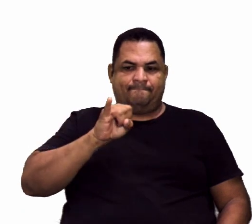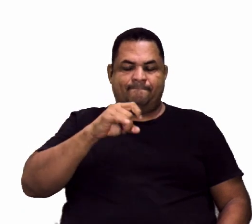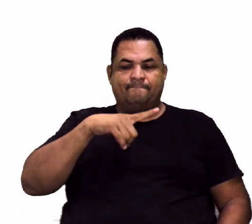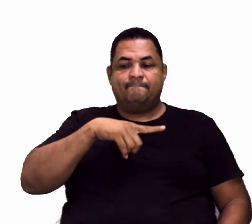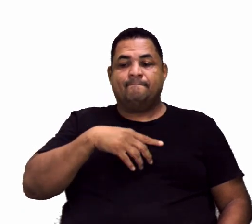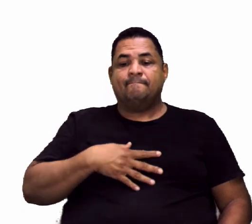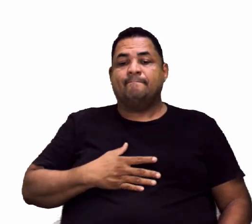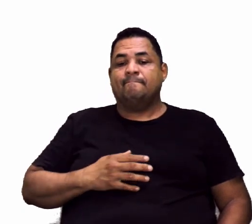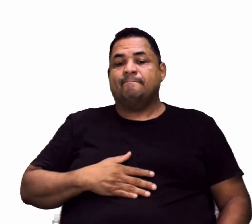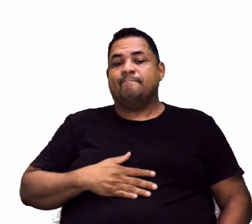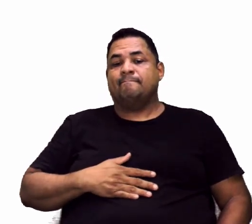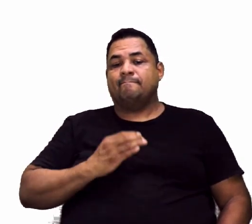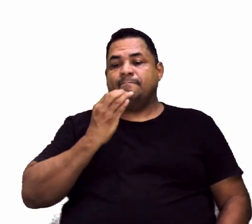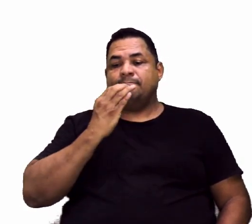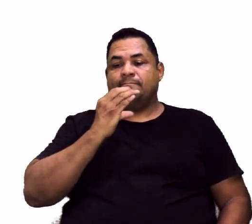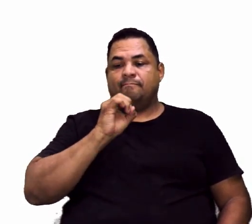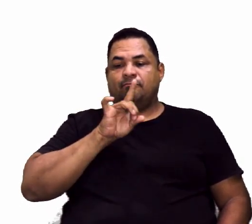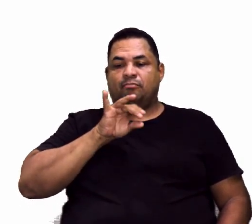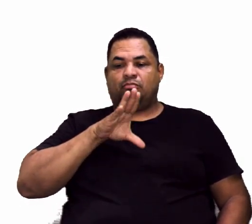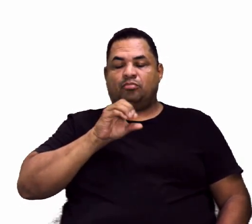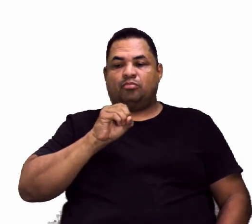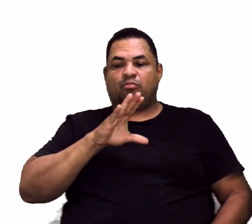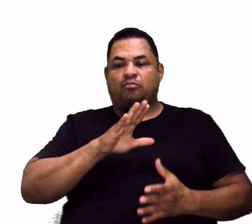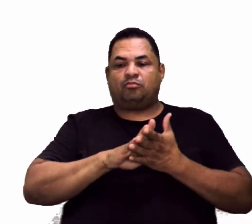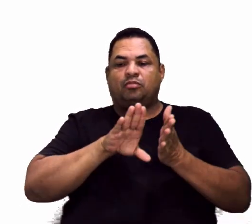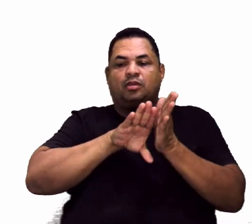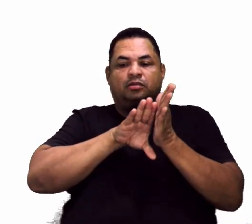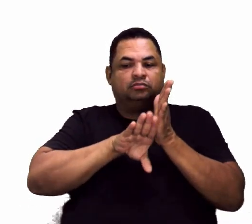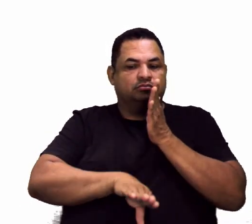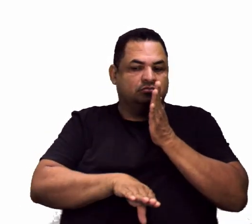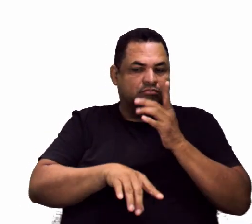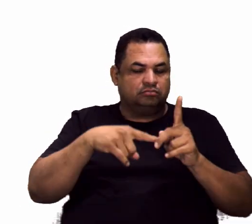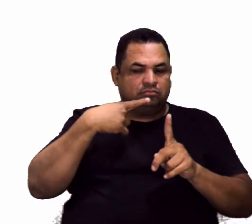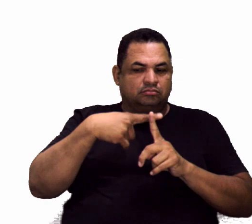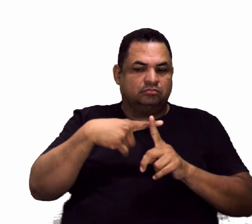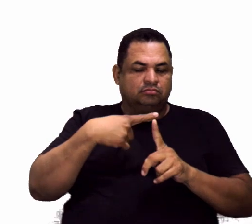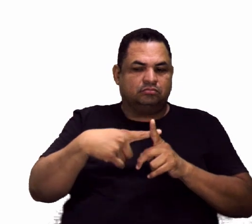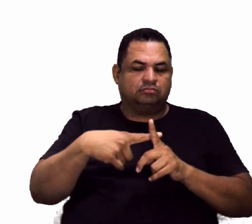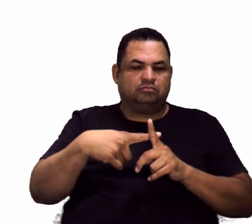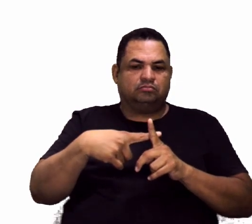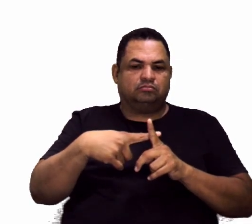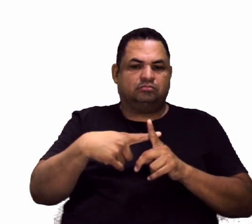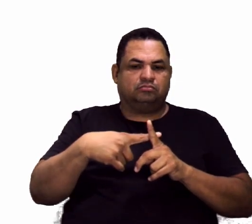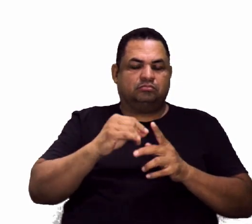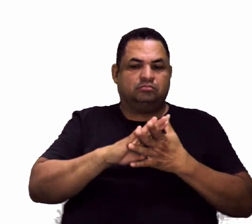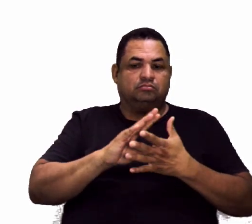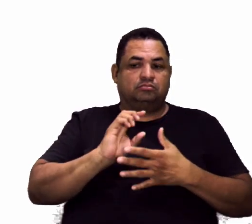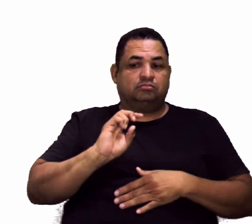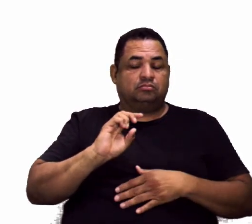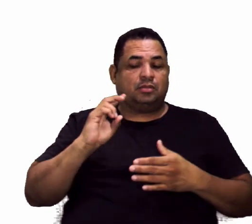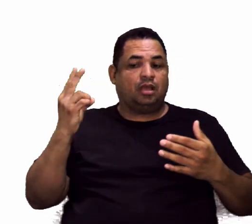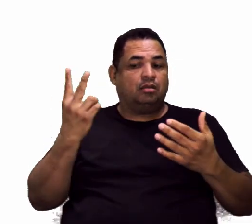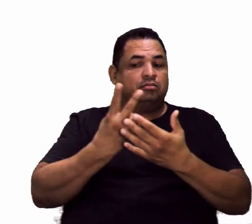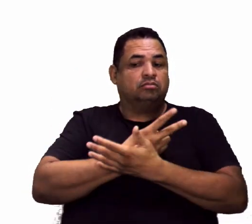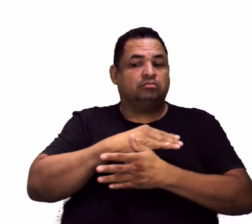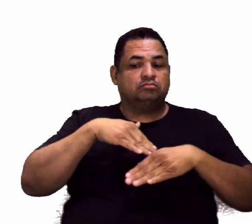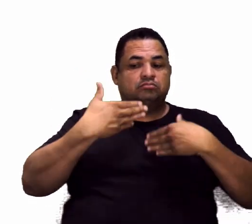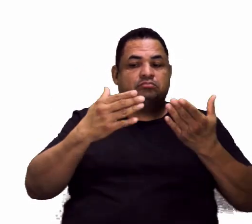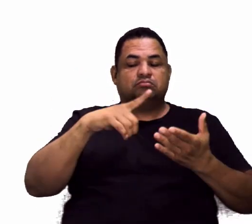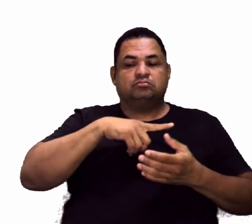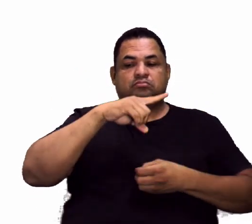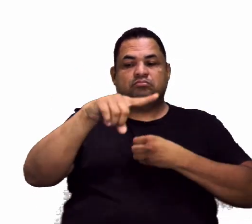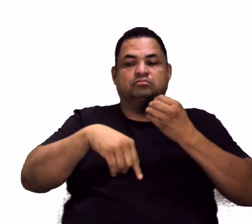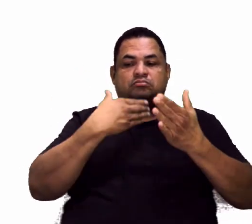um cátion, você ia subtrair, porque cátion só acontece quando o